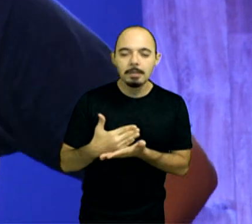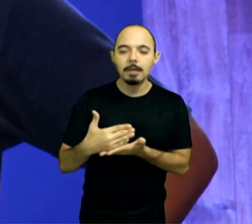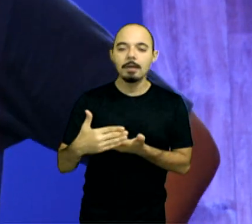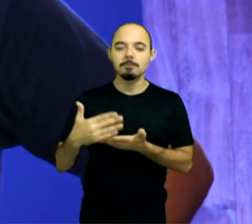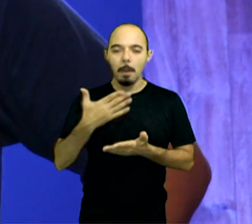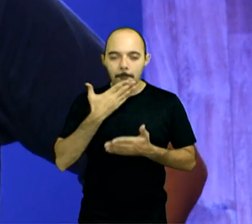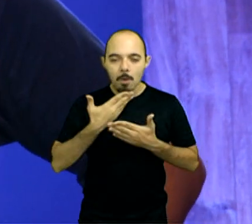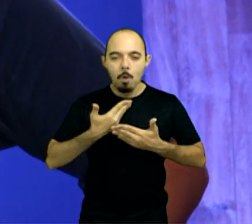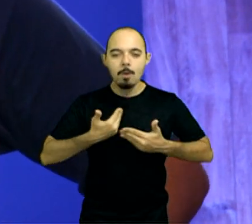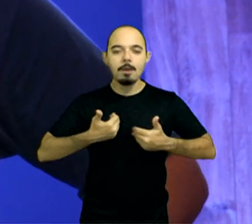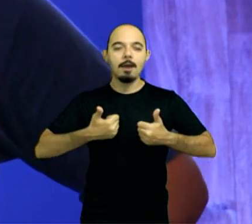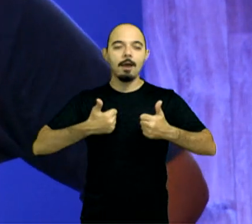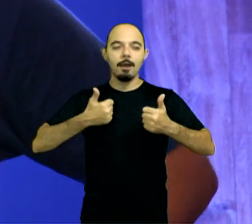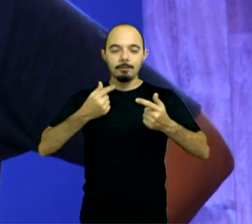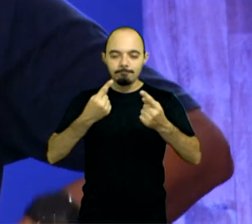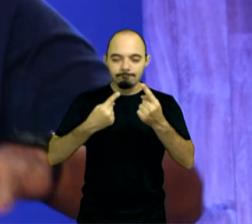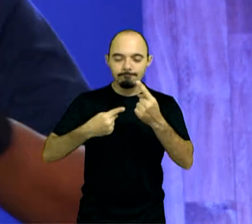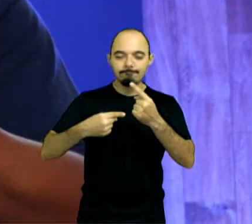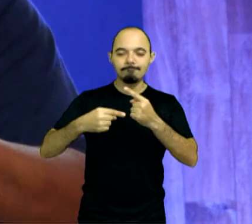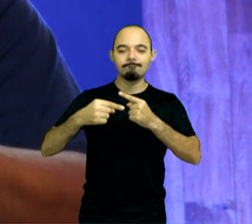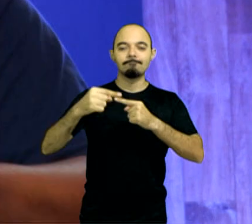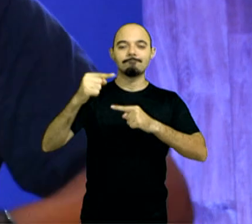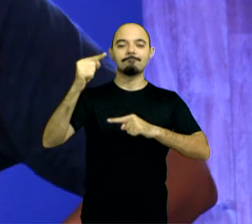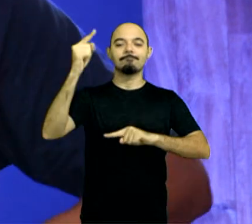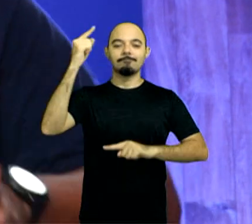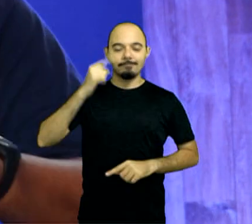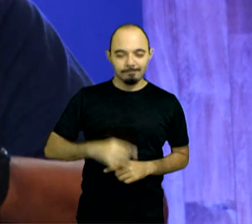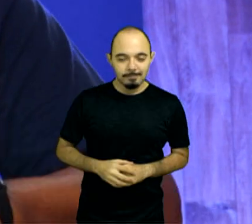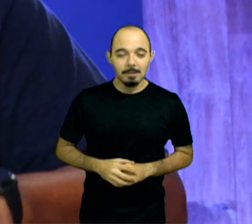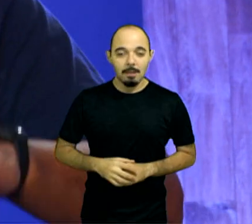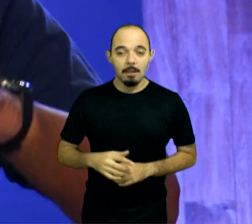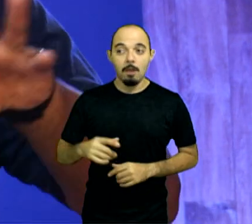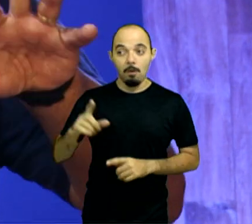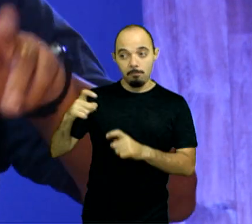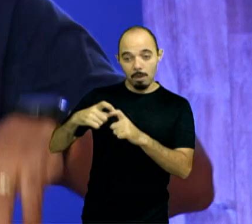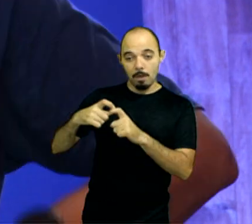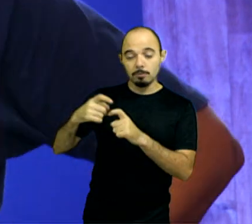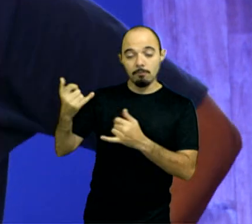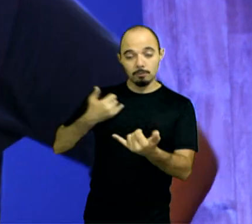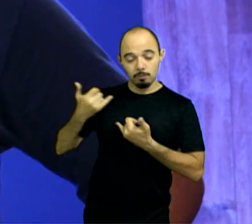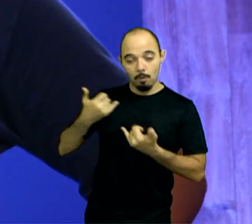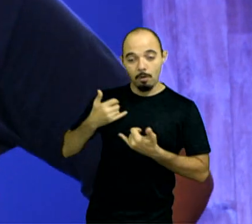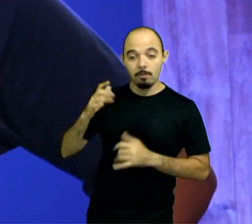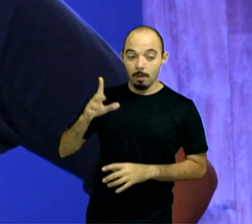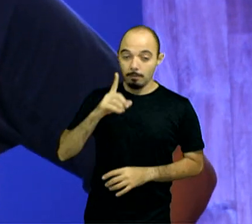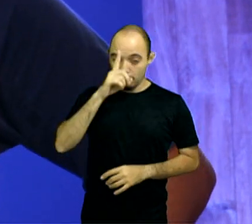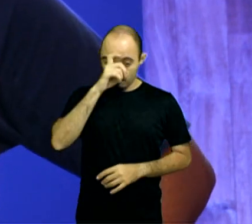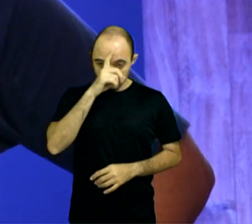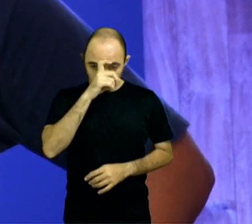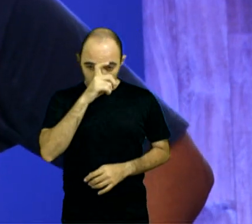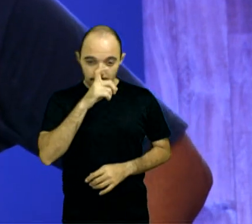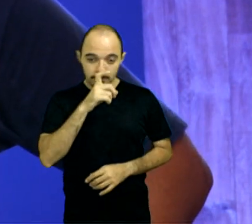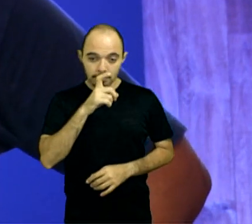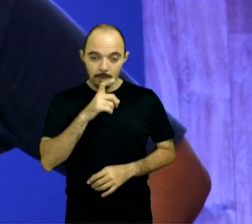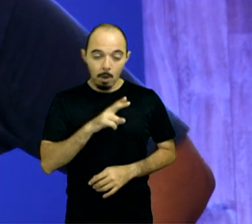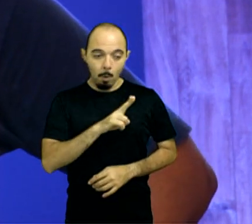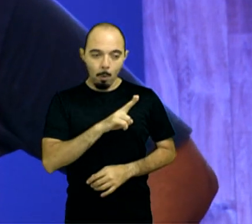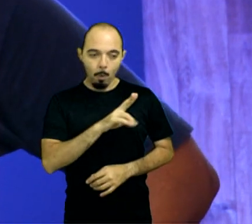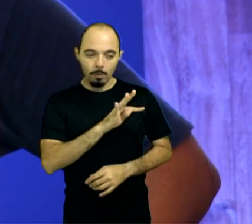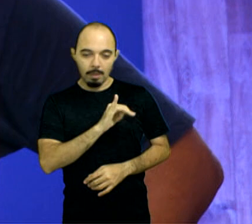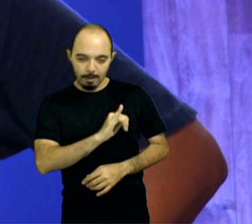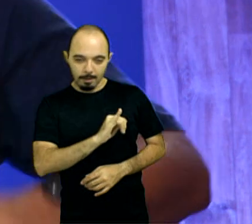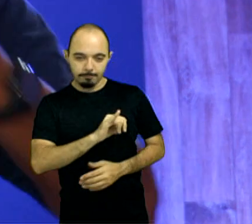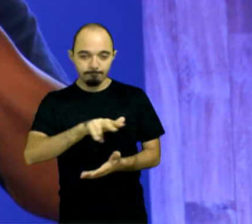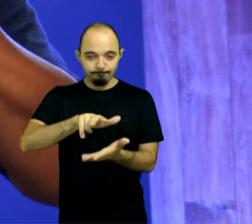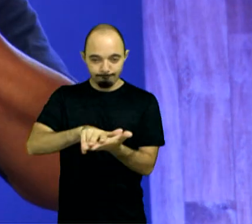Foi melhorando, o médico deu a notícia, olha, você vai ficar inutei 3 dias, mais ou menos, e fiquei 2 no quarto. Ele me liberou para casa. Por